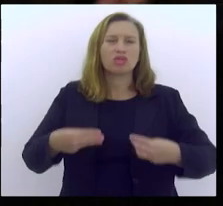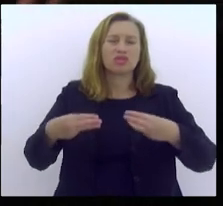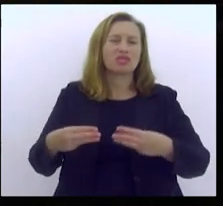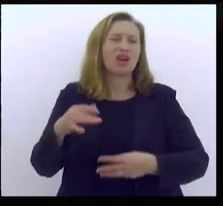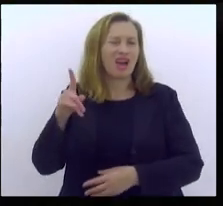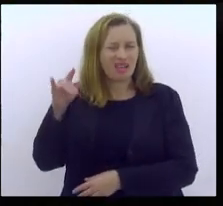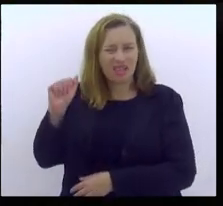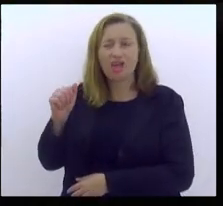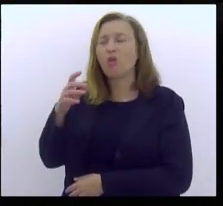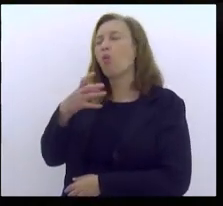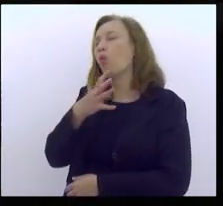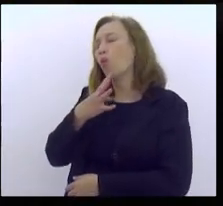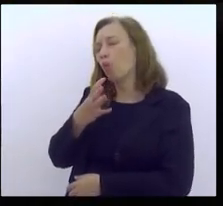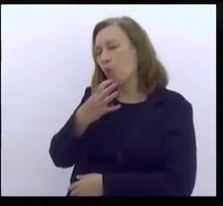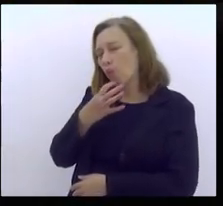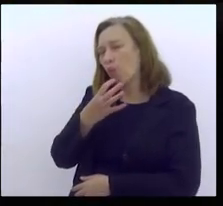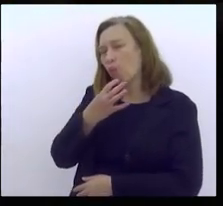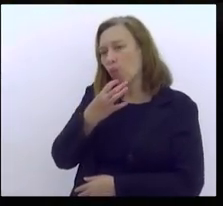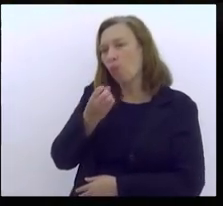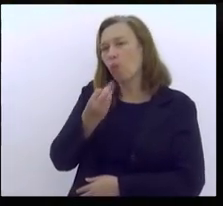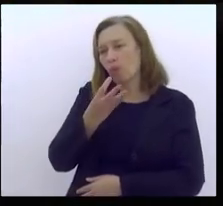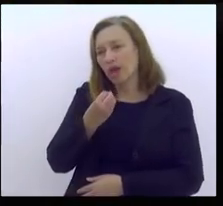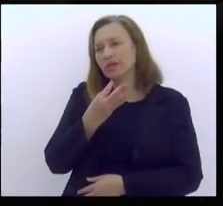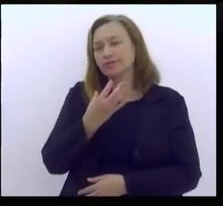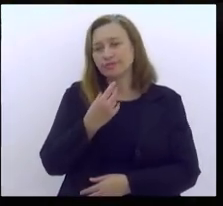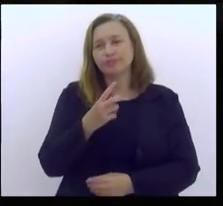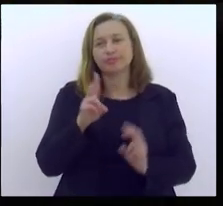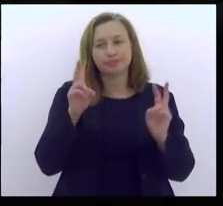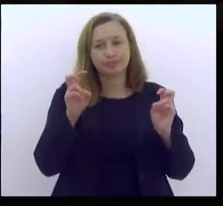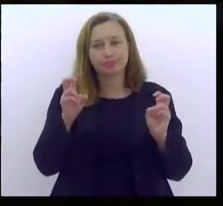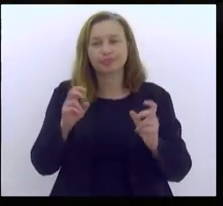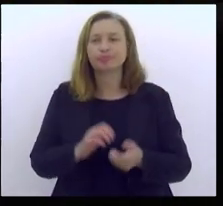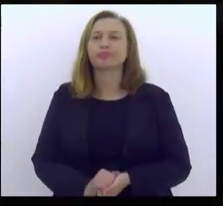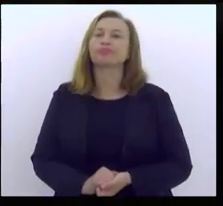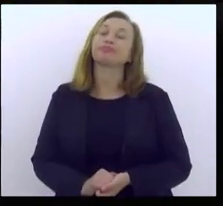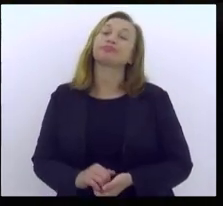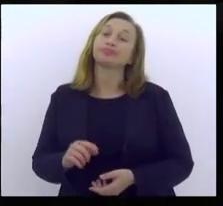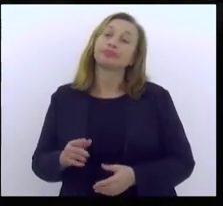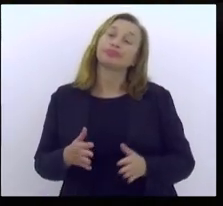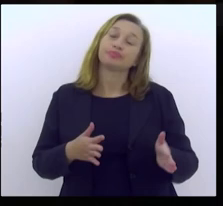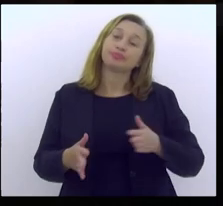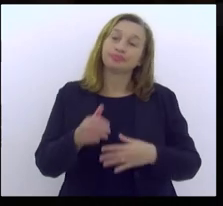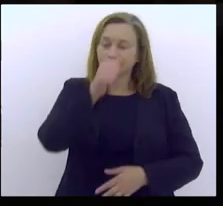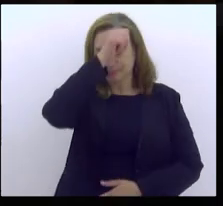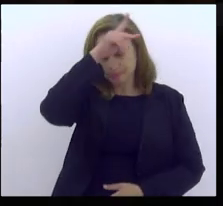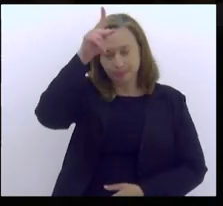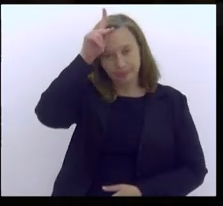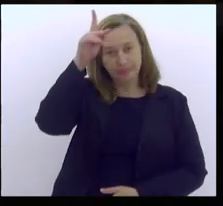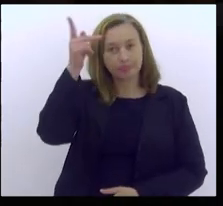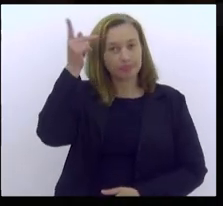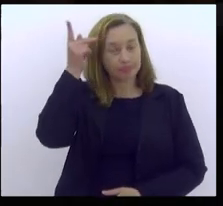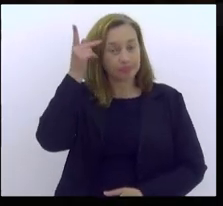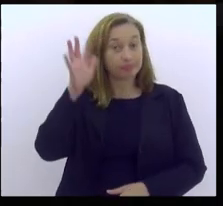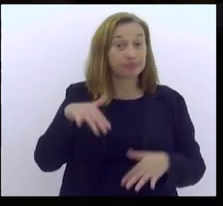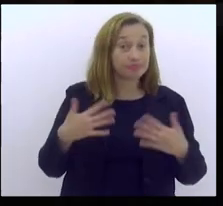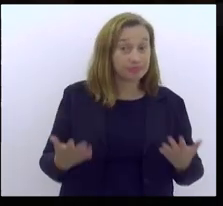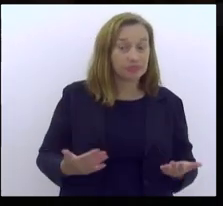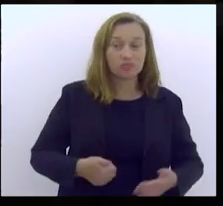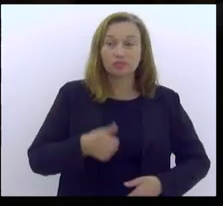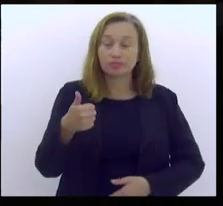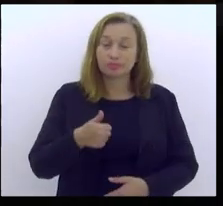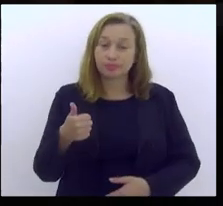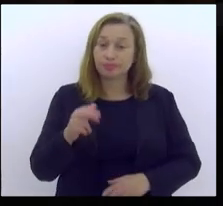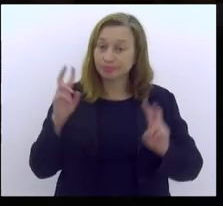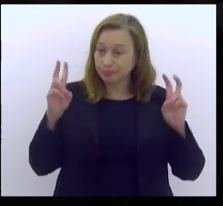isso, decore e salteado da época que ele foi prefeito de São Paulo. Então, este é o primeiro